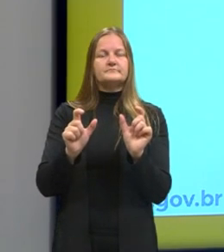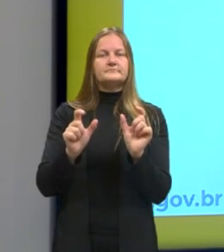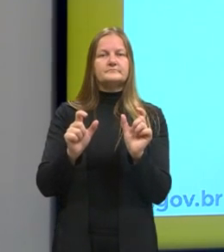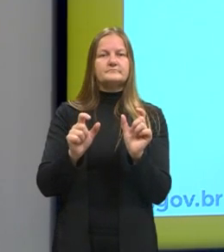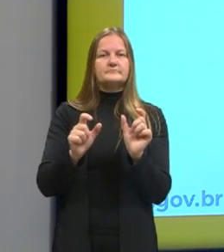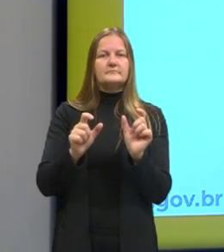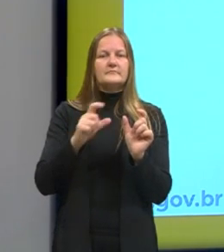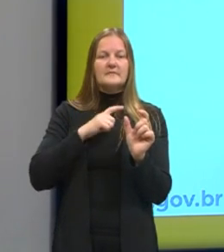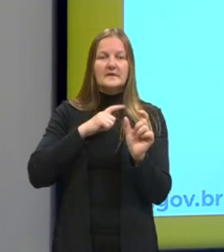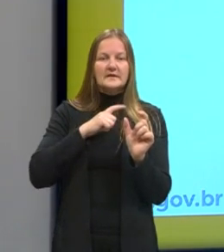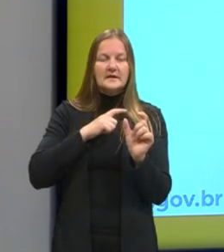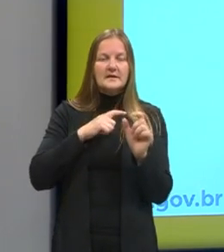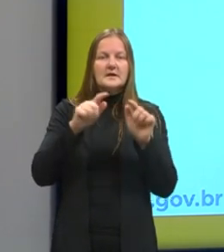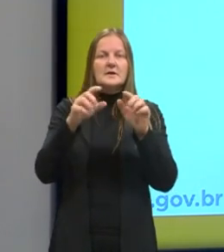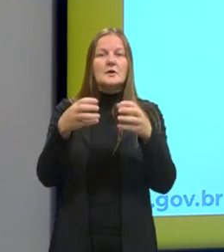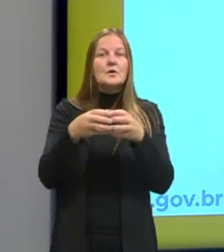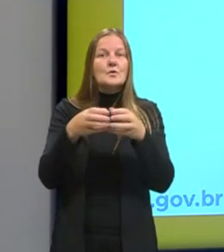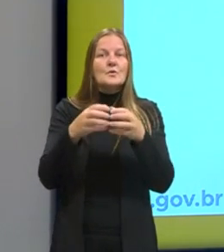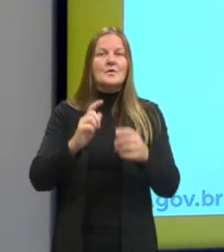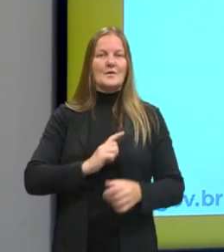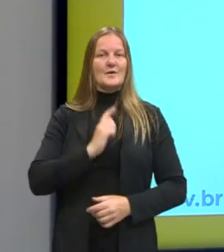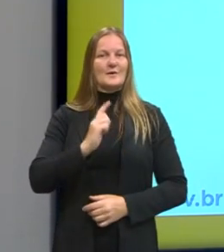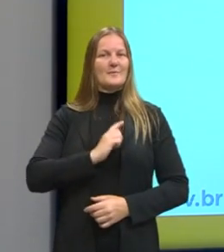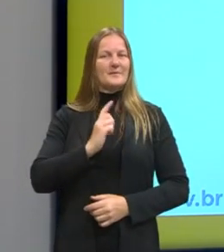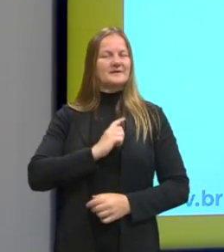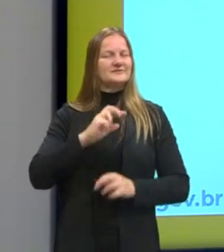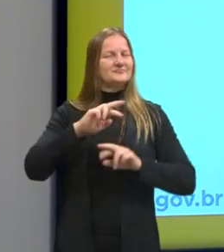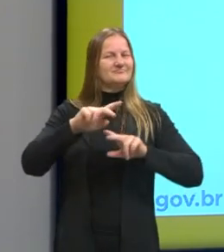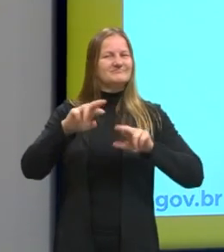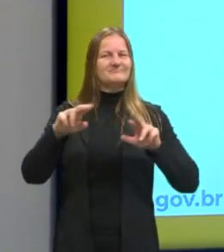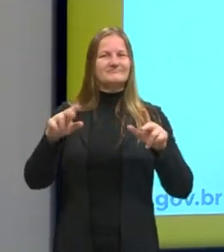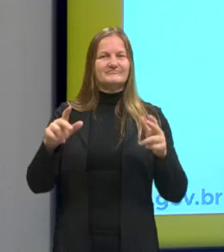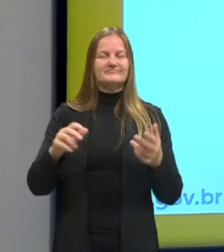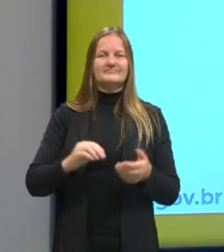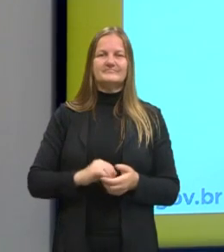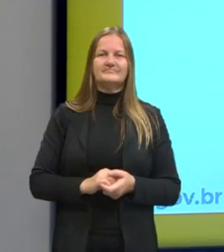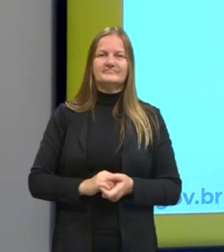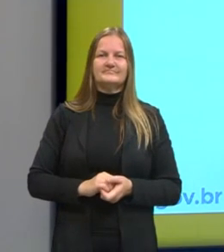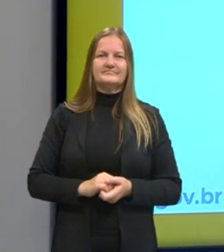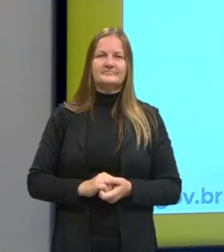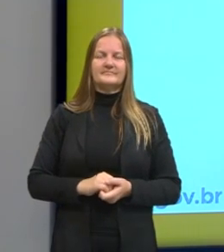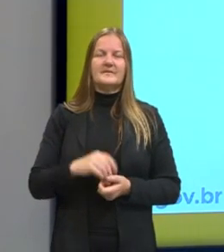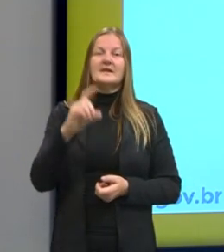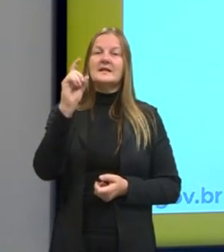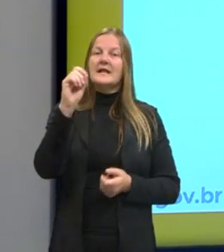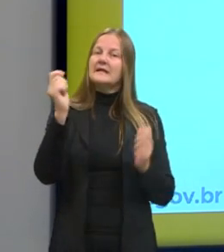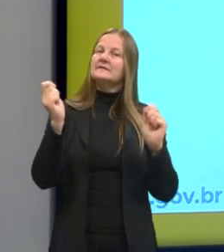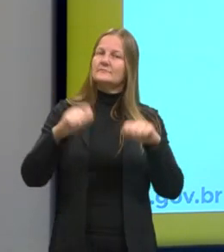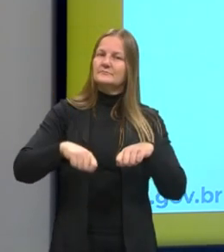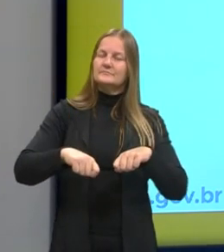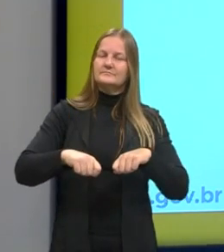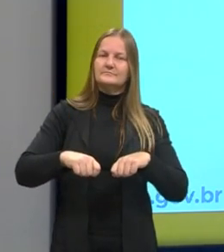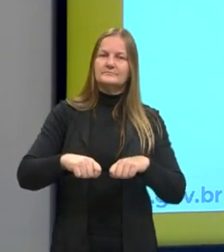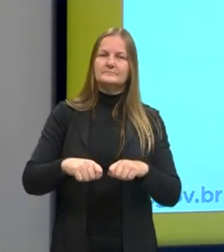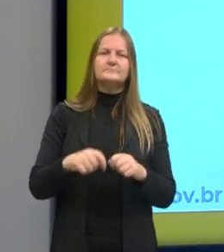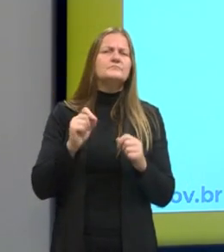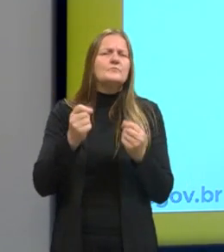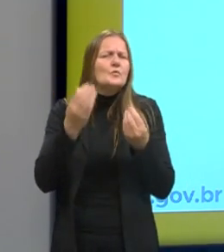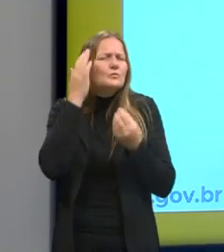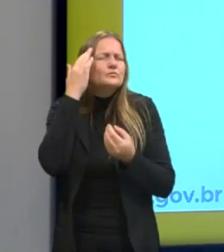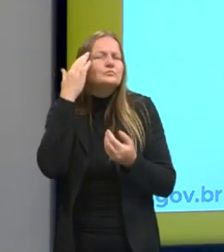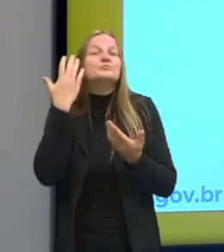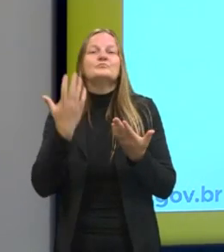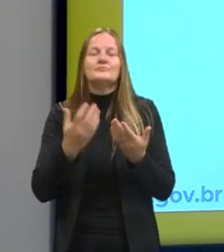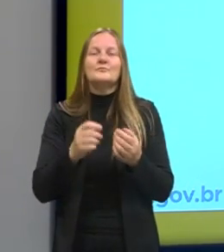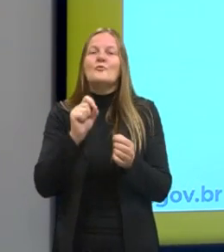gavetas que a gramática nos apresenta? Eu tenho ali dez possibilidades. Como é que eu sei